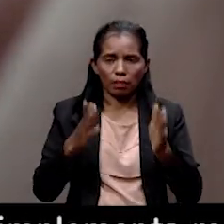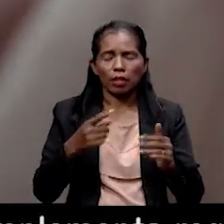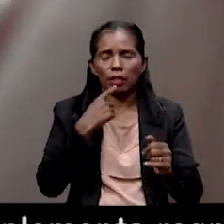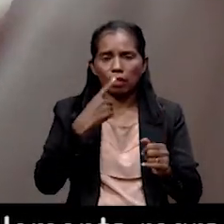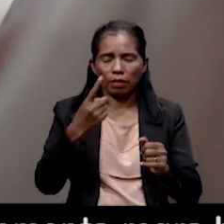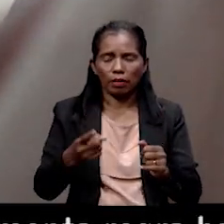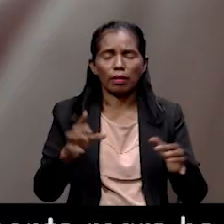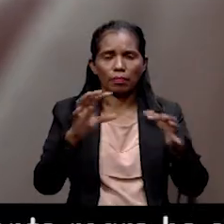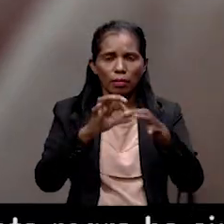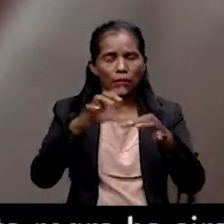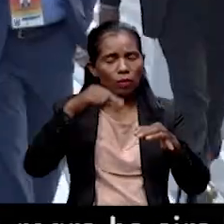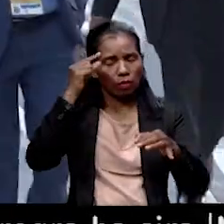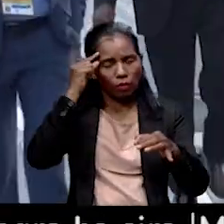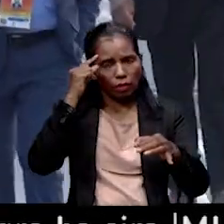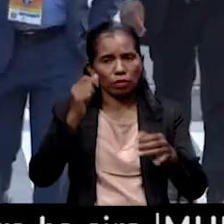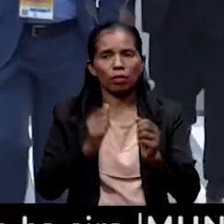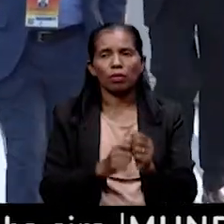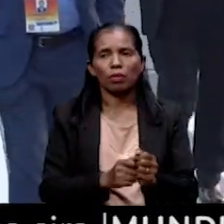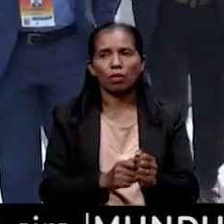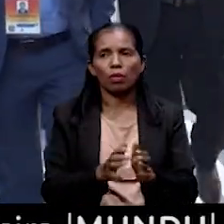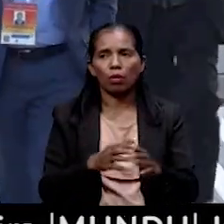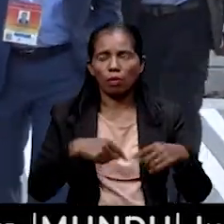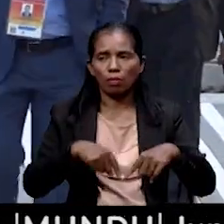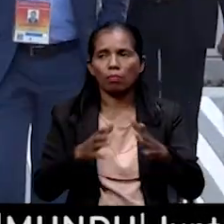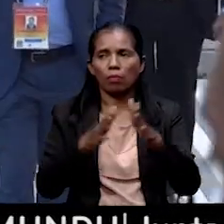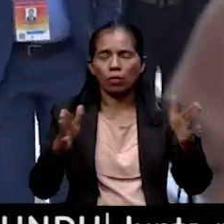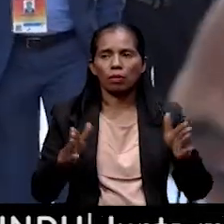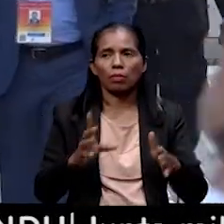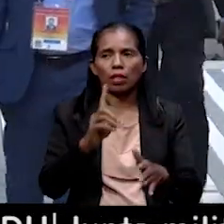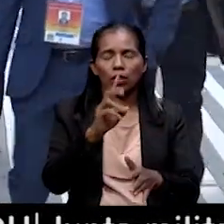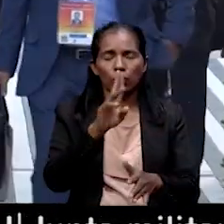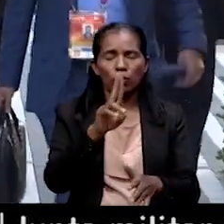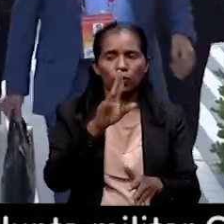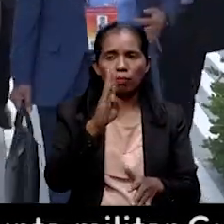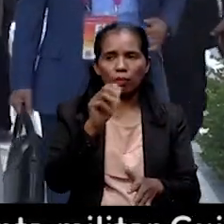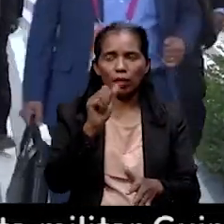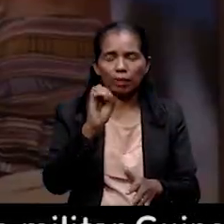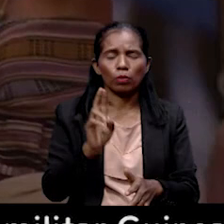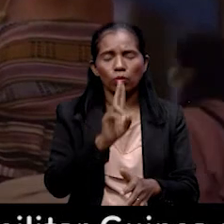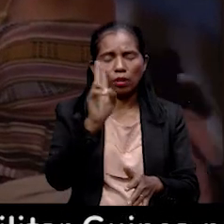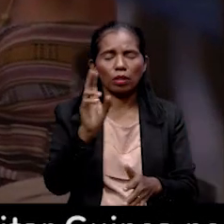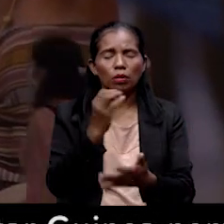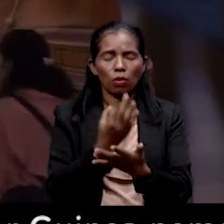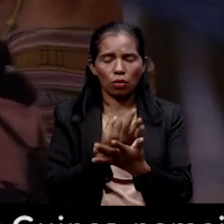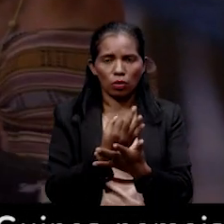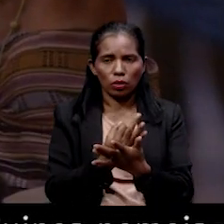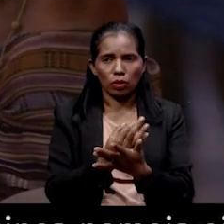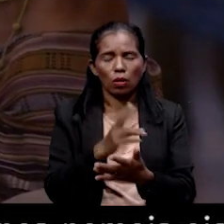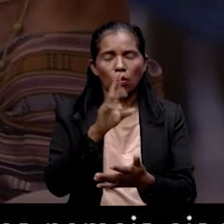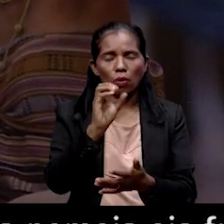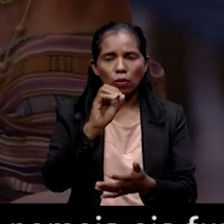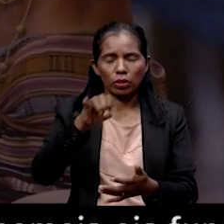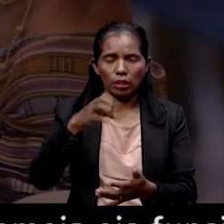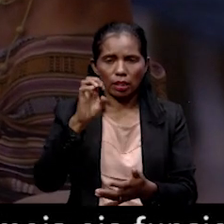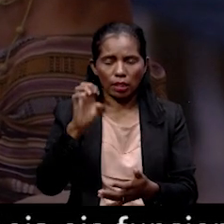considera membro governo nebe ho delegação bot ba Dubai atu asai det execução orçamento zeral estado tinan rihun rua rua nulu